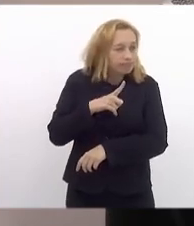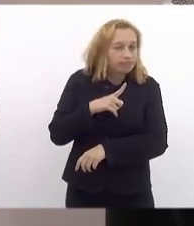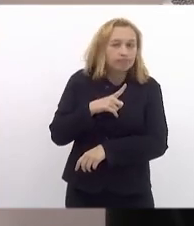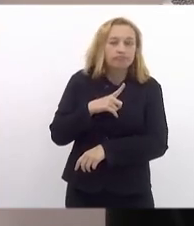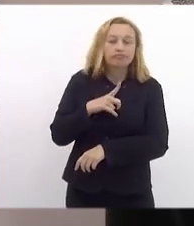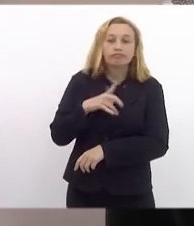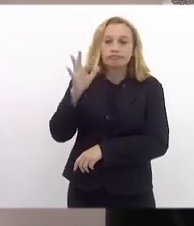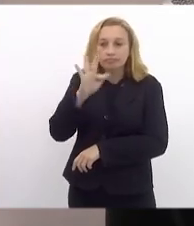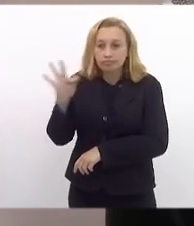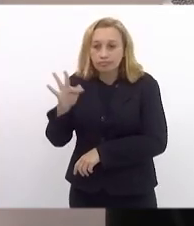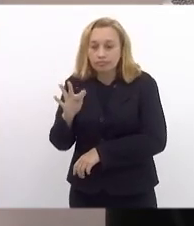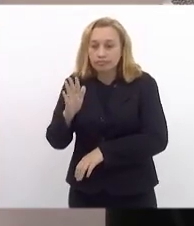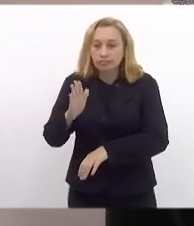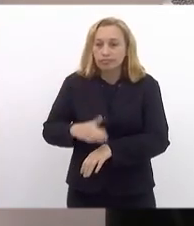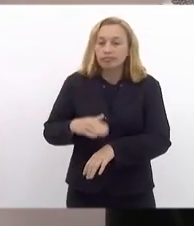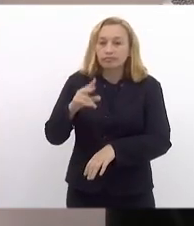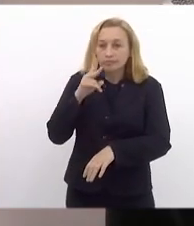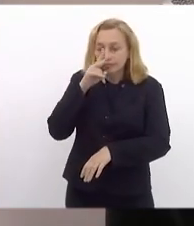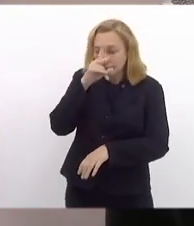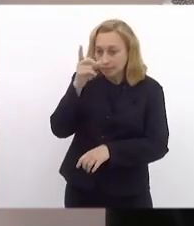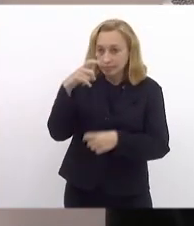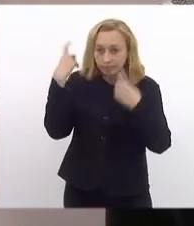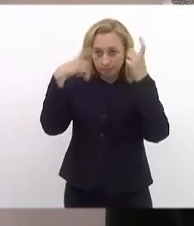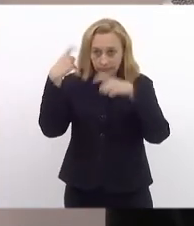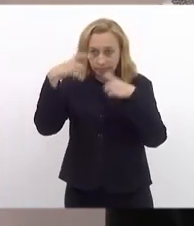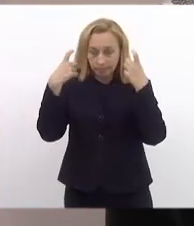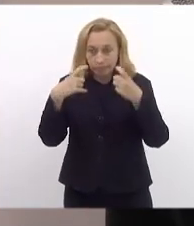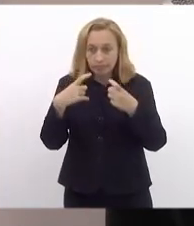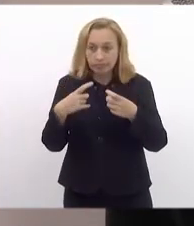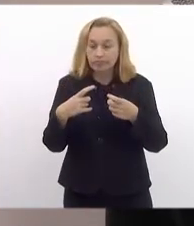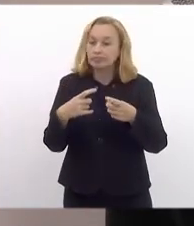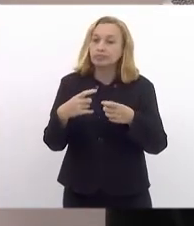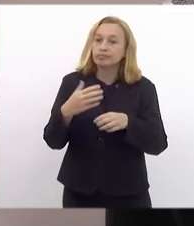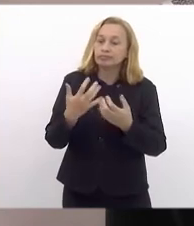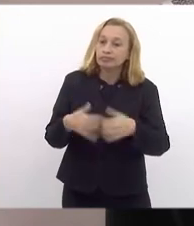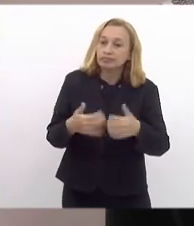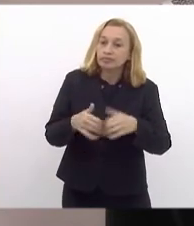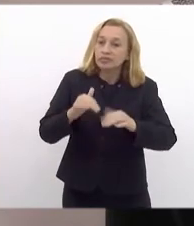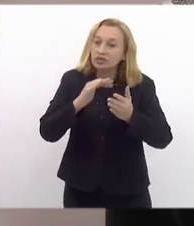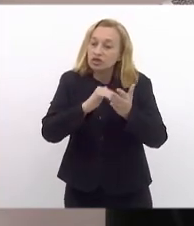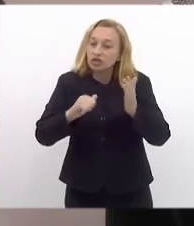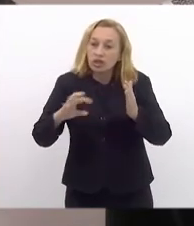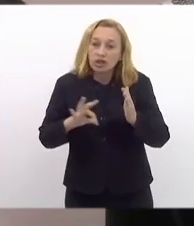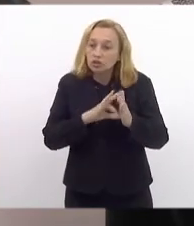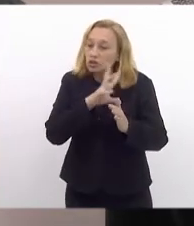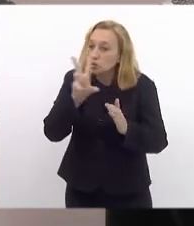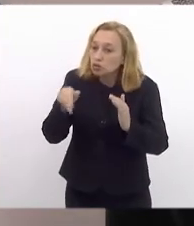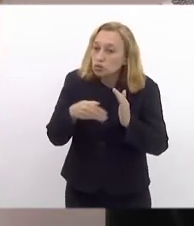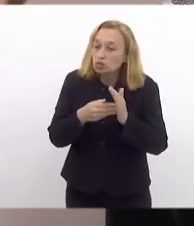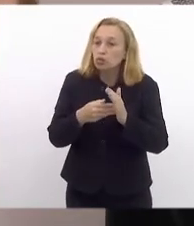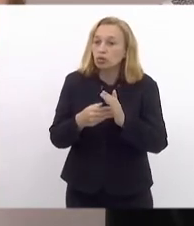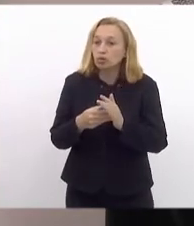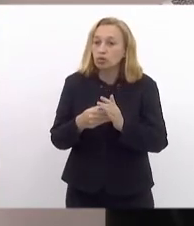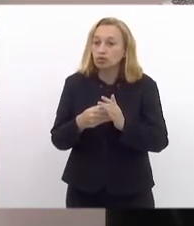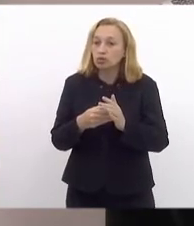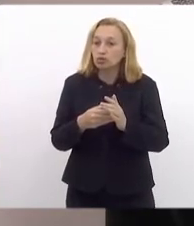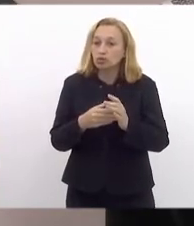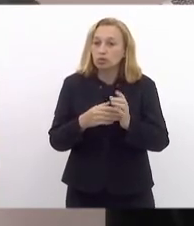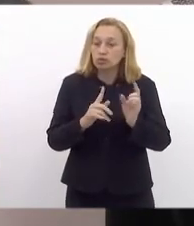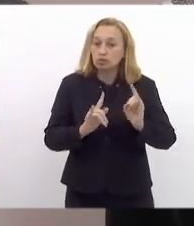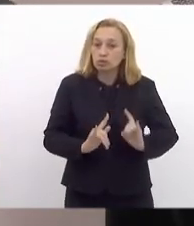tivesse uma forte preocupação com Petrópolis a gente teria que retirar todos os imóveis nas encostas